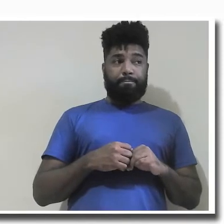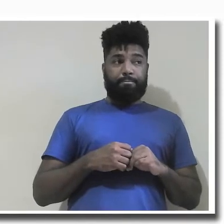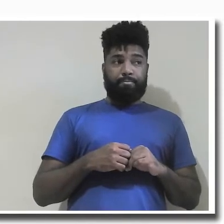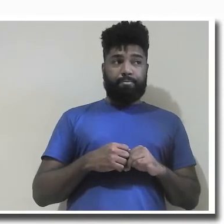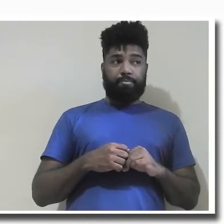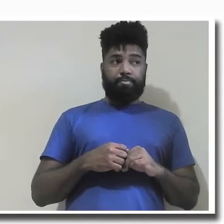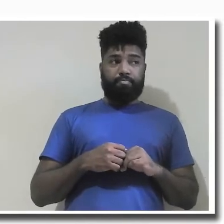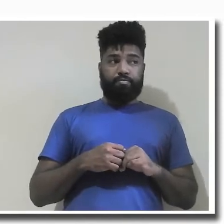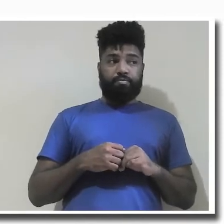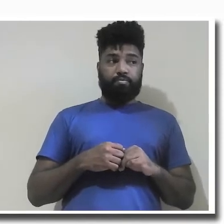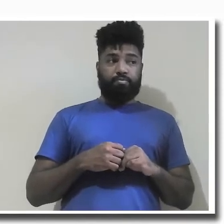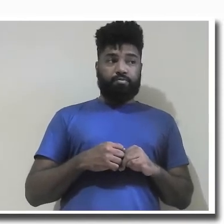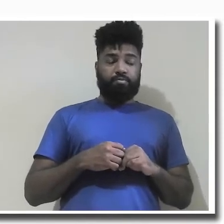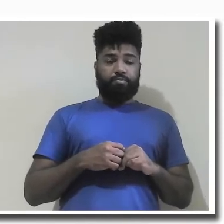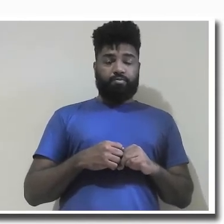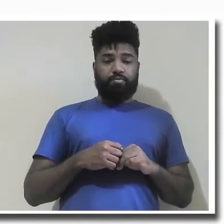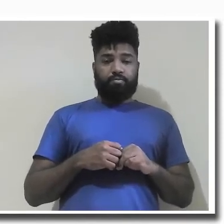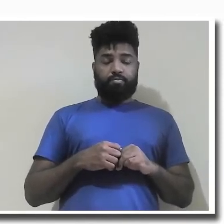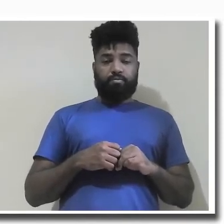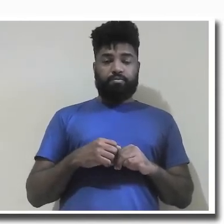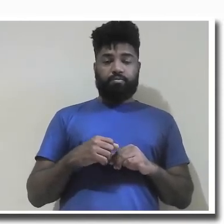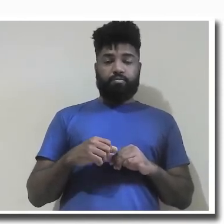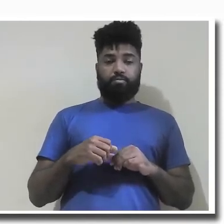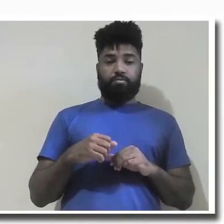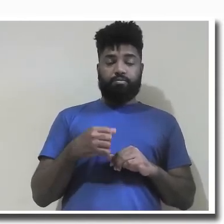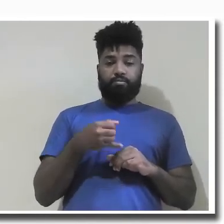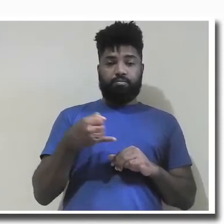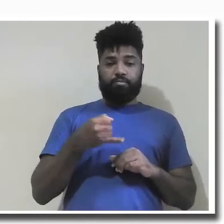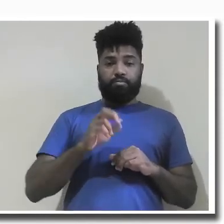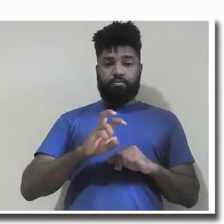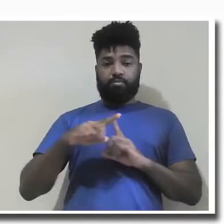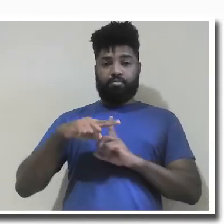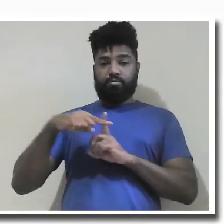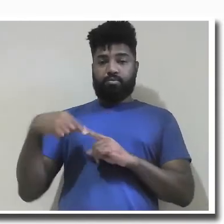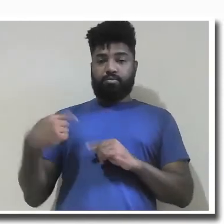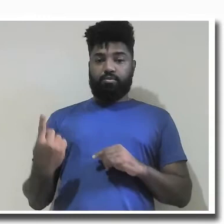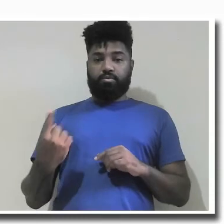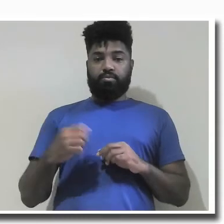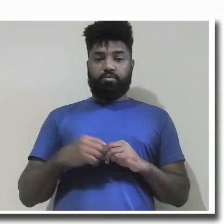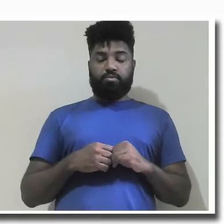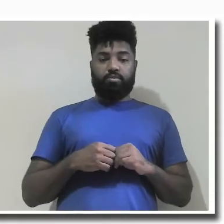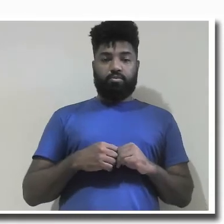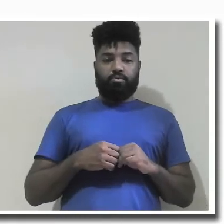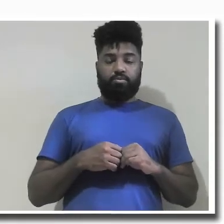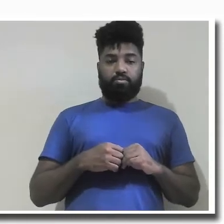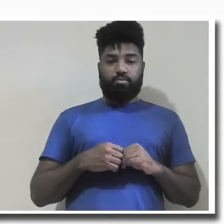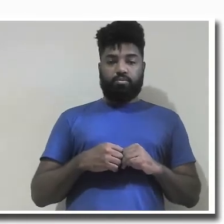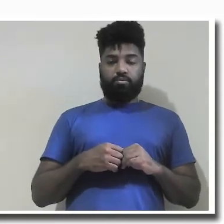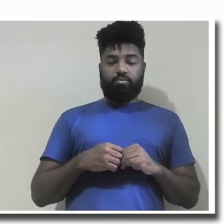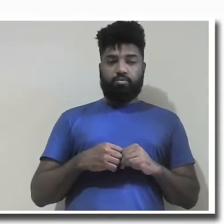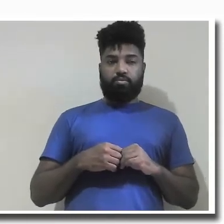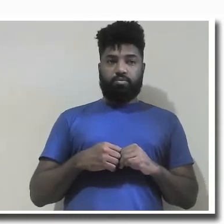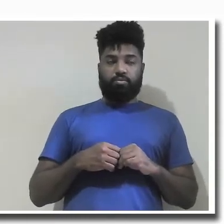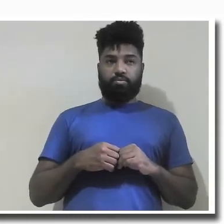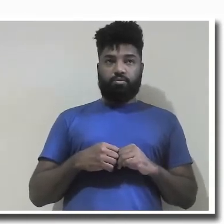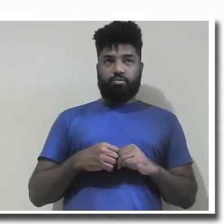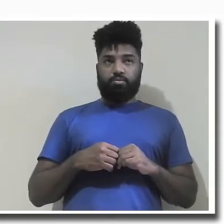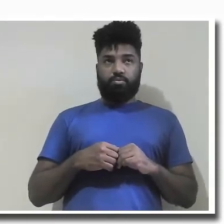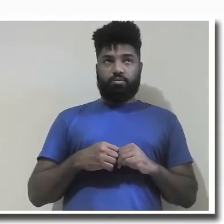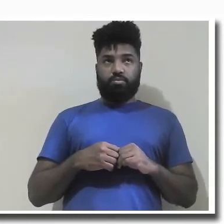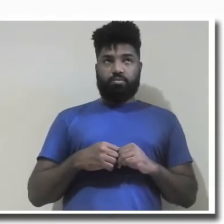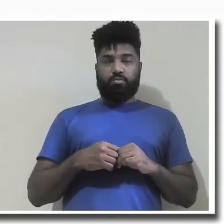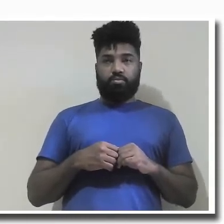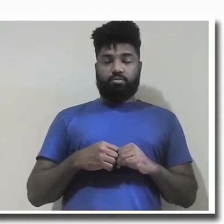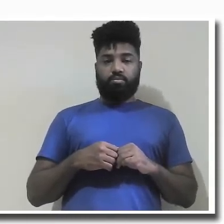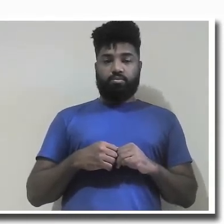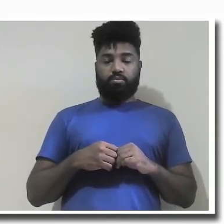Posso primeiramente resolver menos 5 mais 1, respeitando a ordem. Então vai ficar menos 4 vezes menos